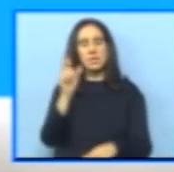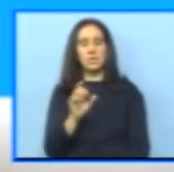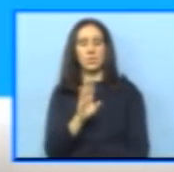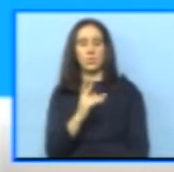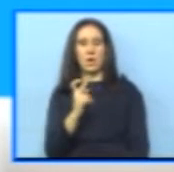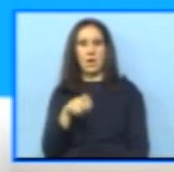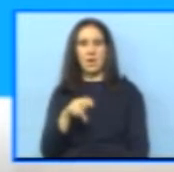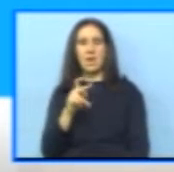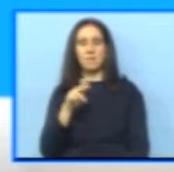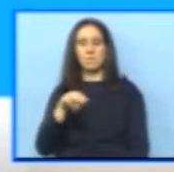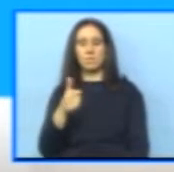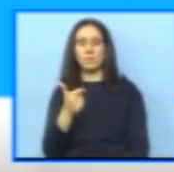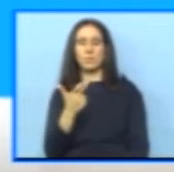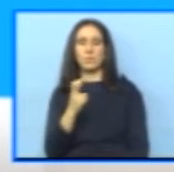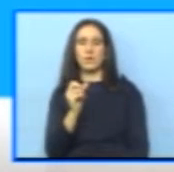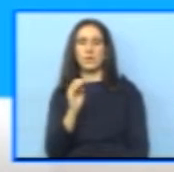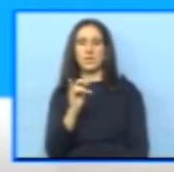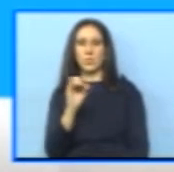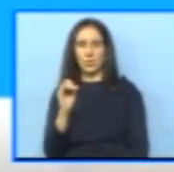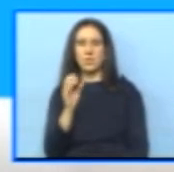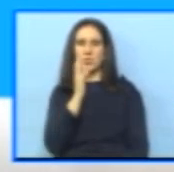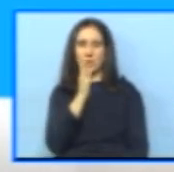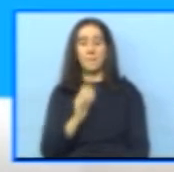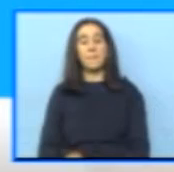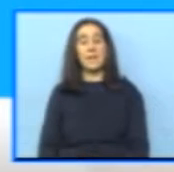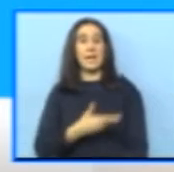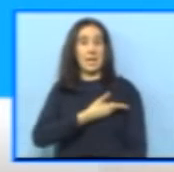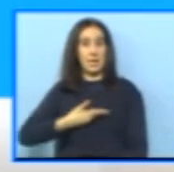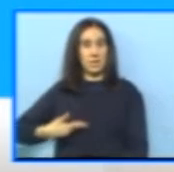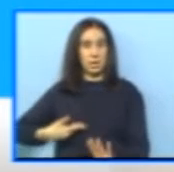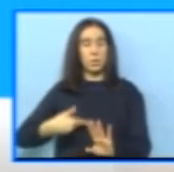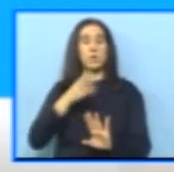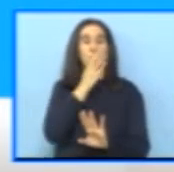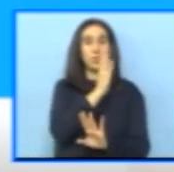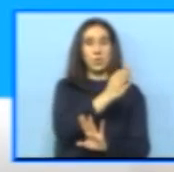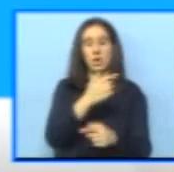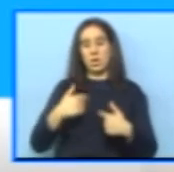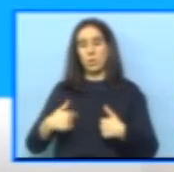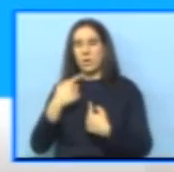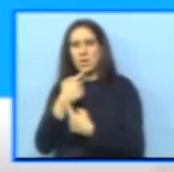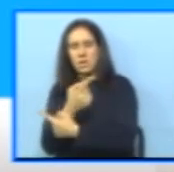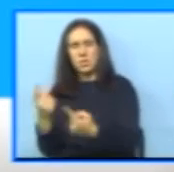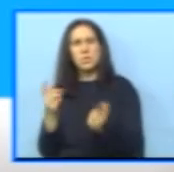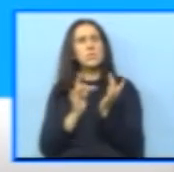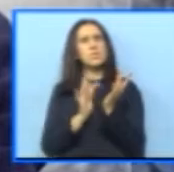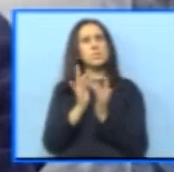digo-vos. De que forma é que Jesus apresenta a novidade até na linguagem?